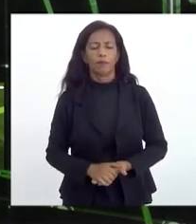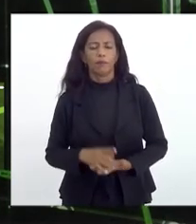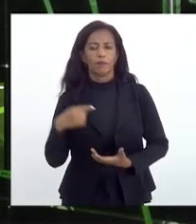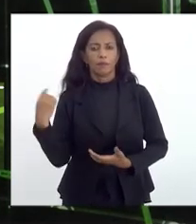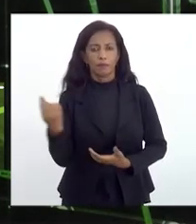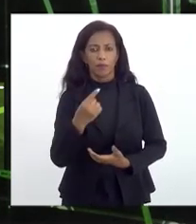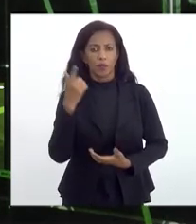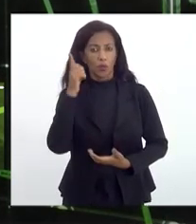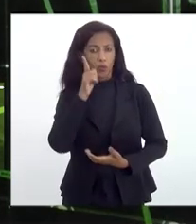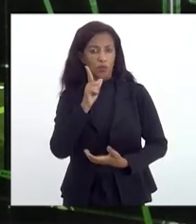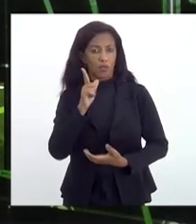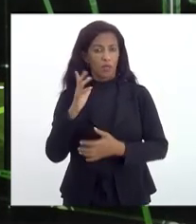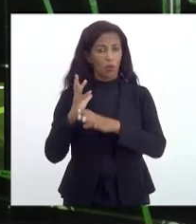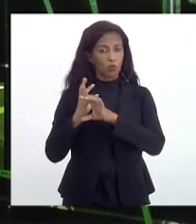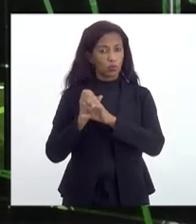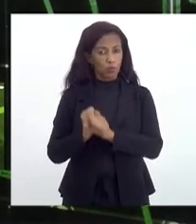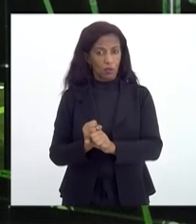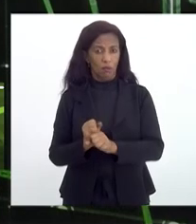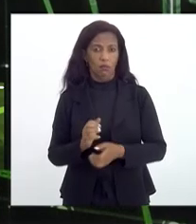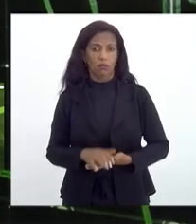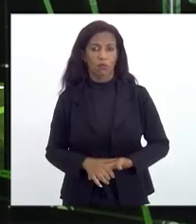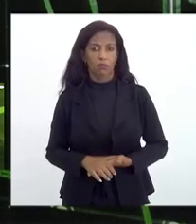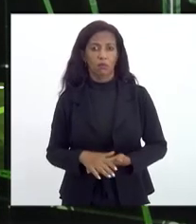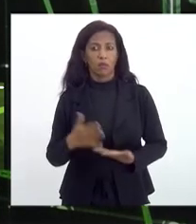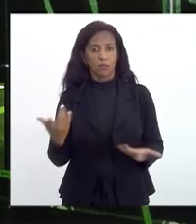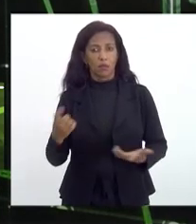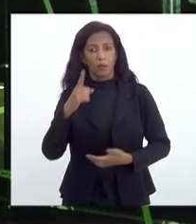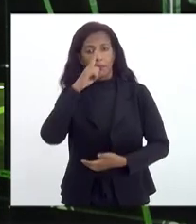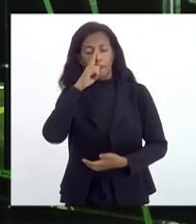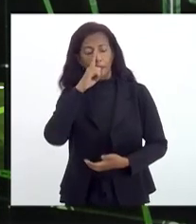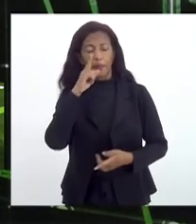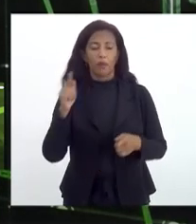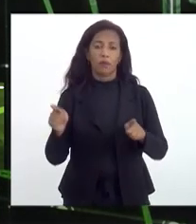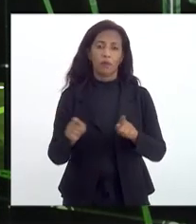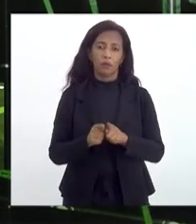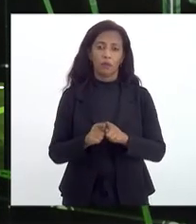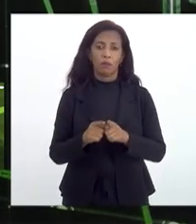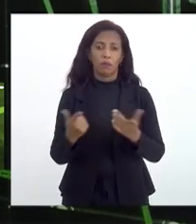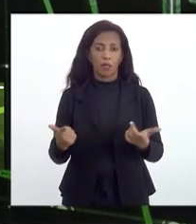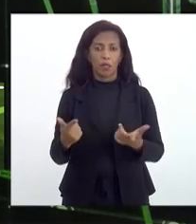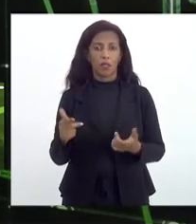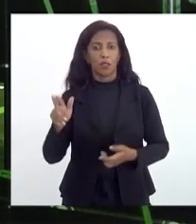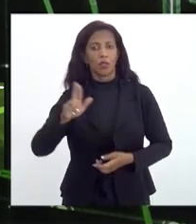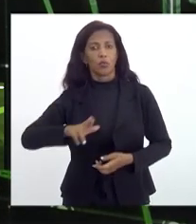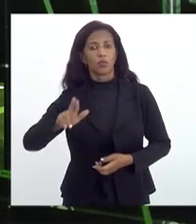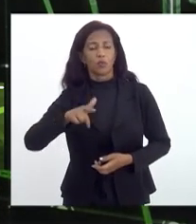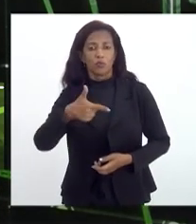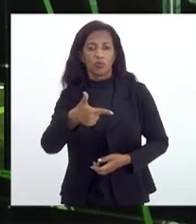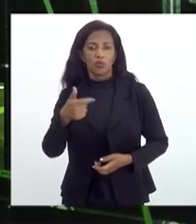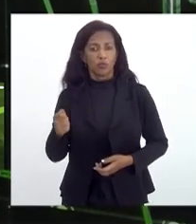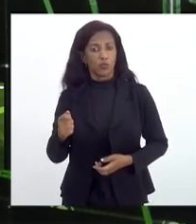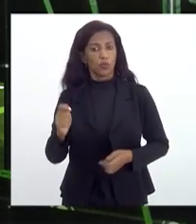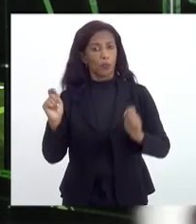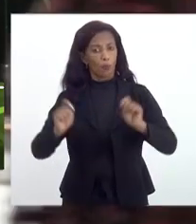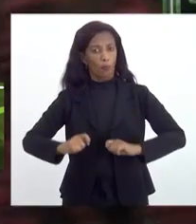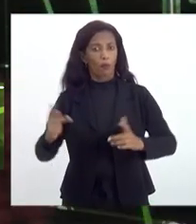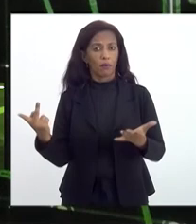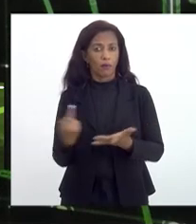a gente chegue ao total do orçamento. Então, isso é um risco também que, utilizando o 21, a gente pode correr.